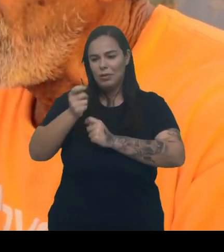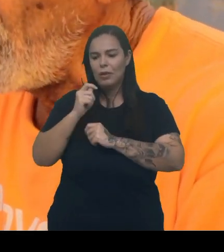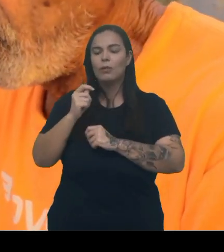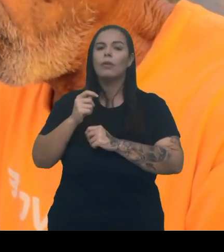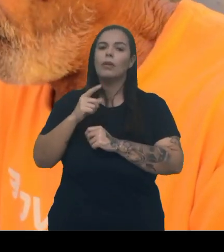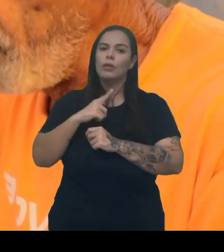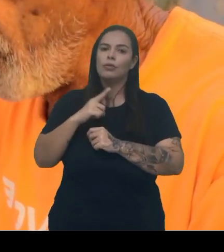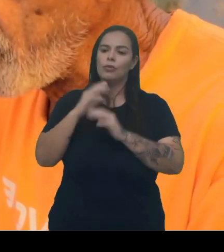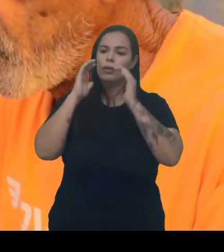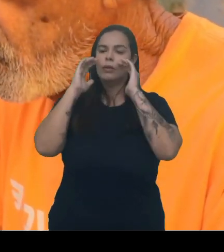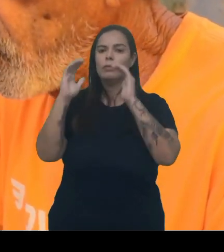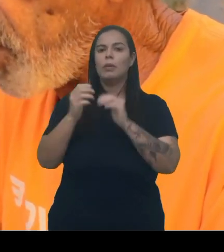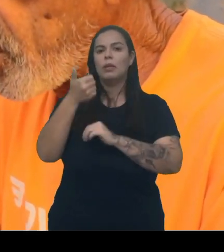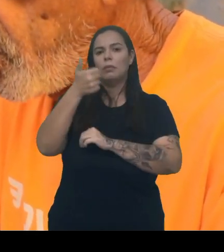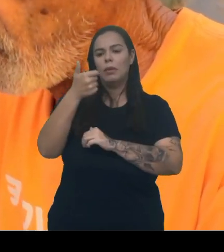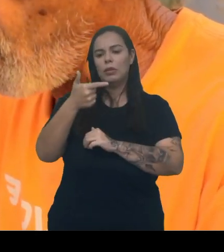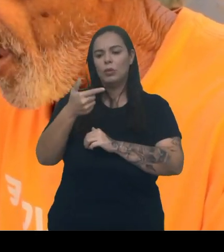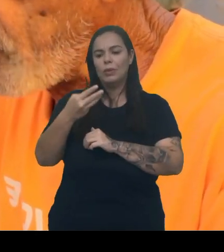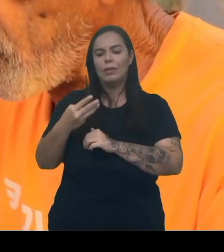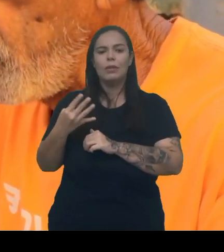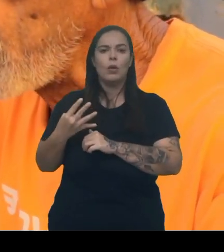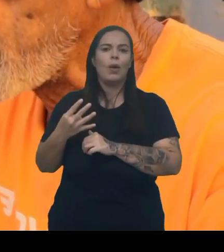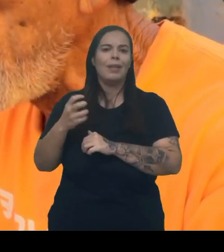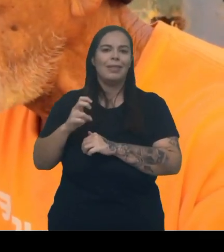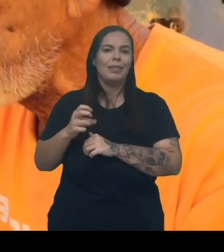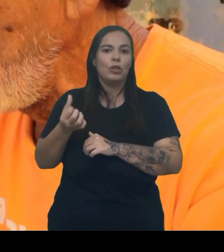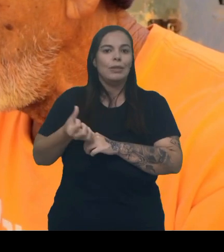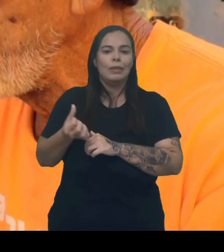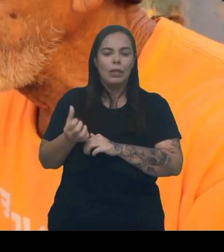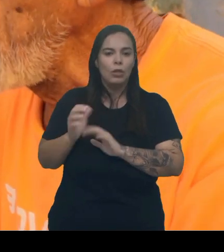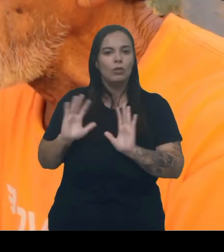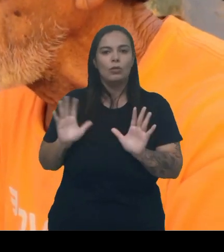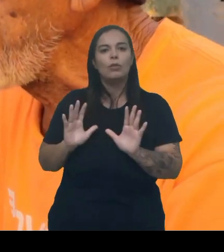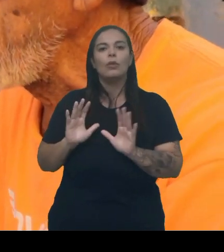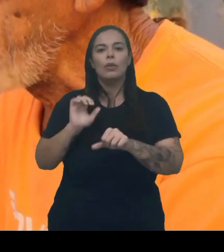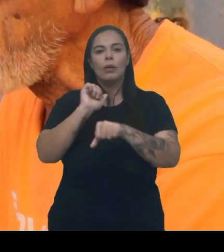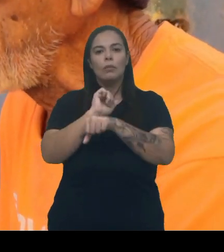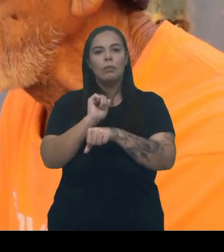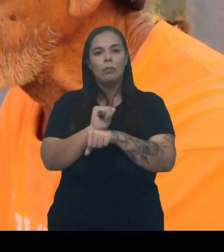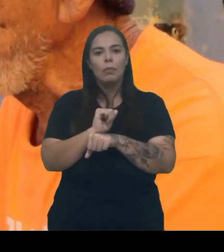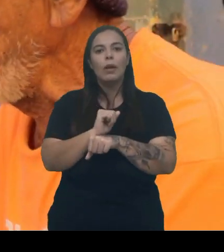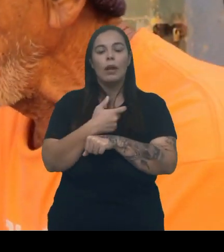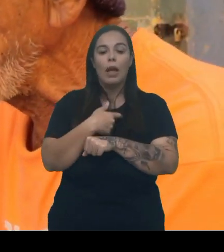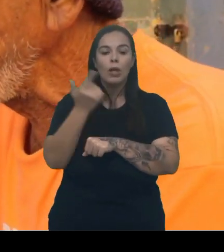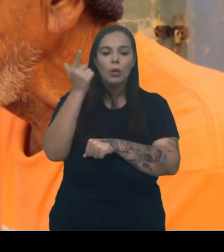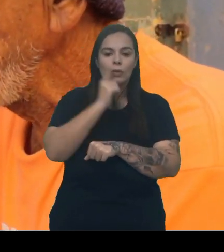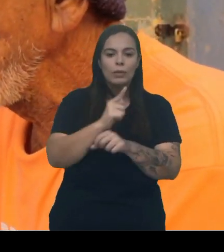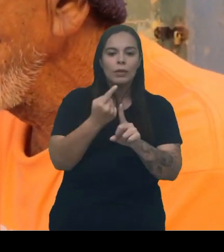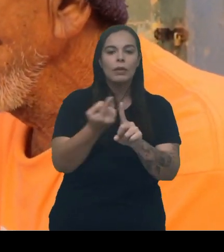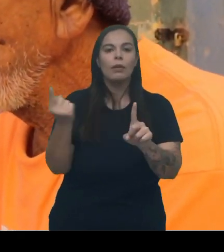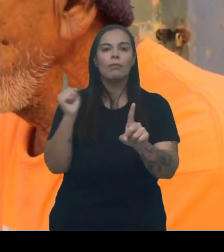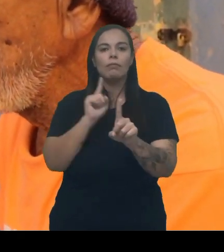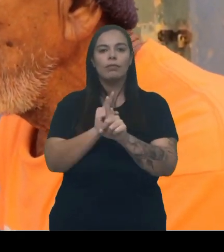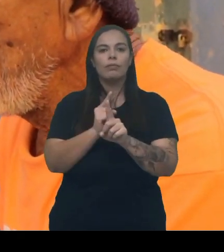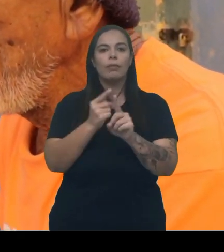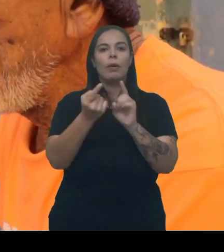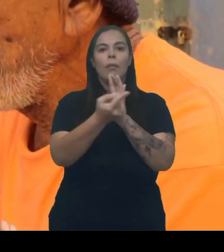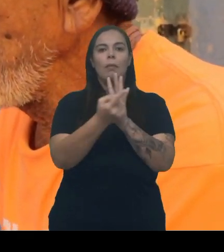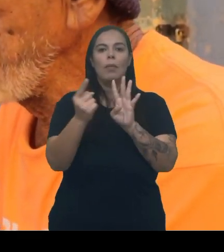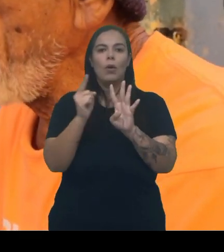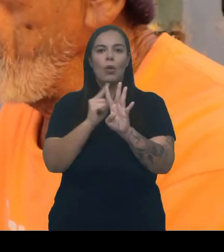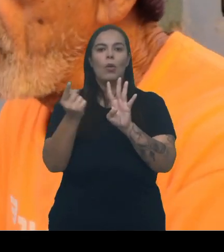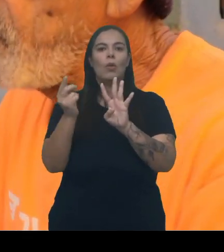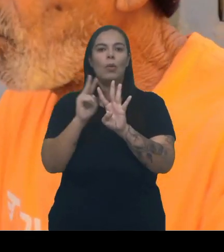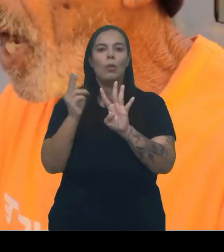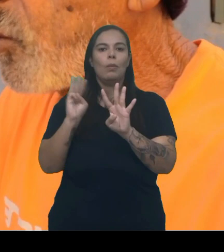respeitavam. Tinha o primeiro, o segundo, o terceiro, o quarto, o quinto, o sexto. Do jeito que você ia cercando, ia saindo da vez.